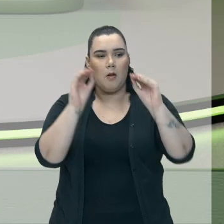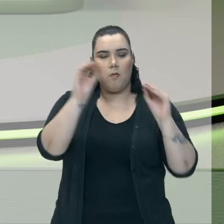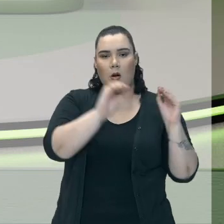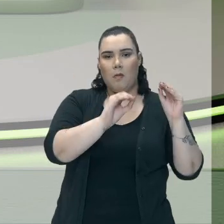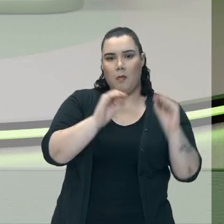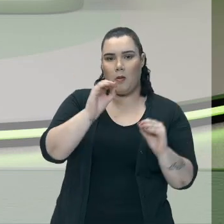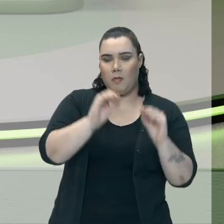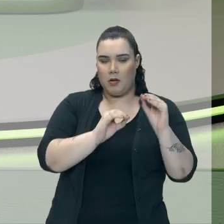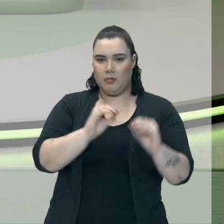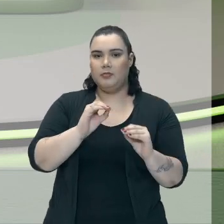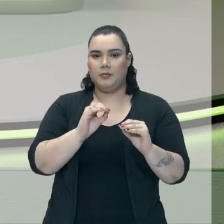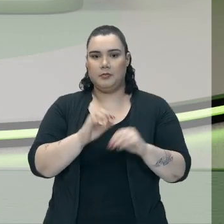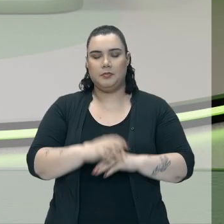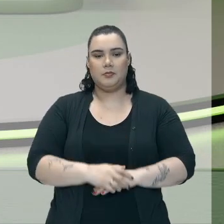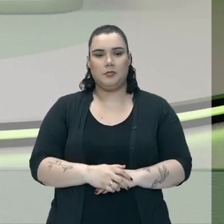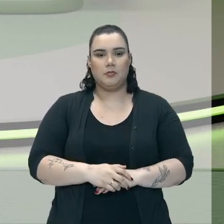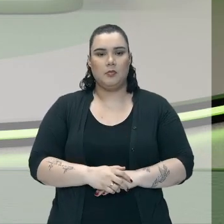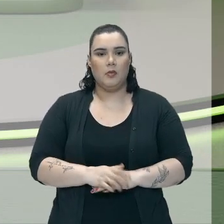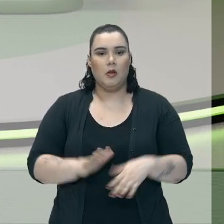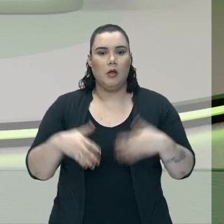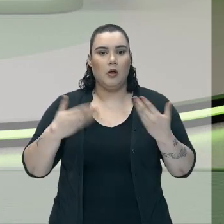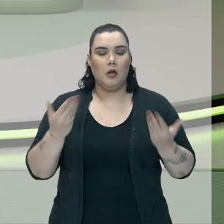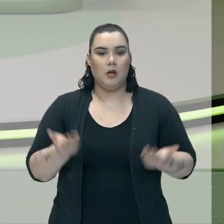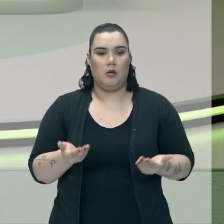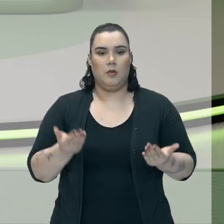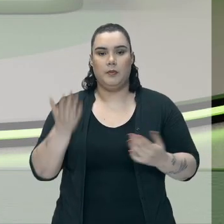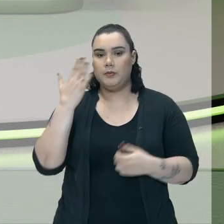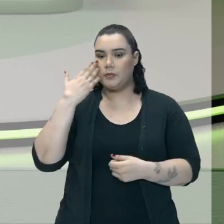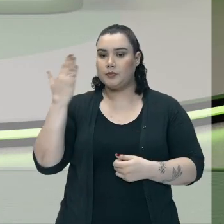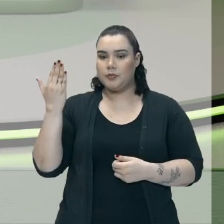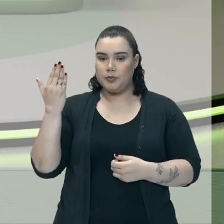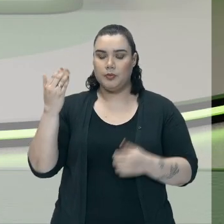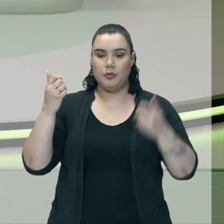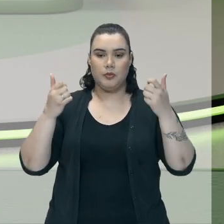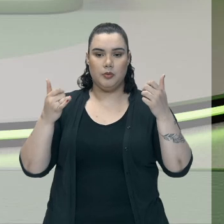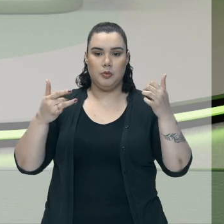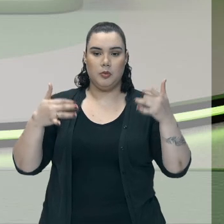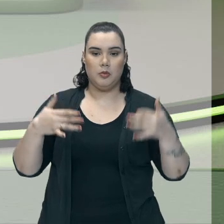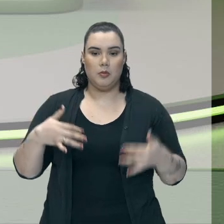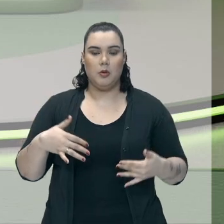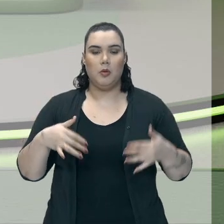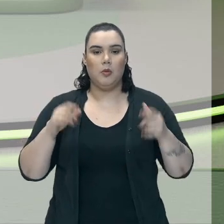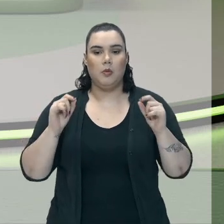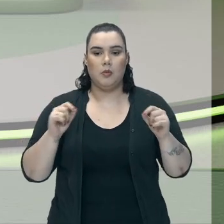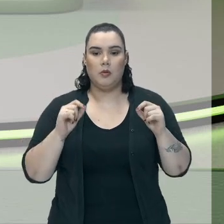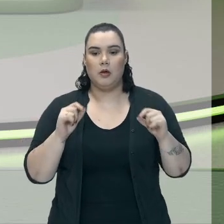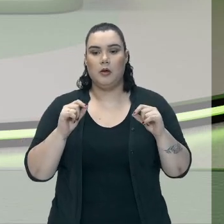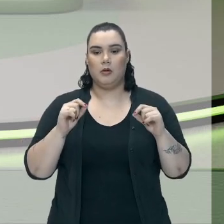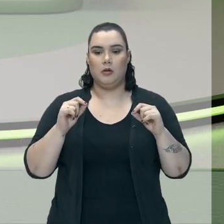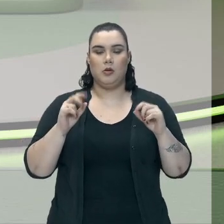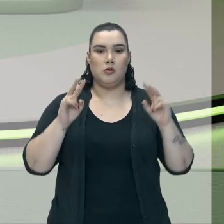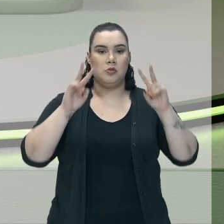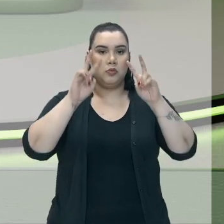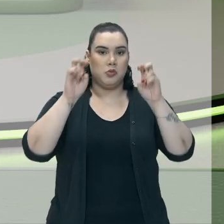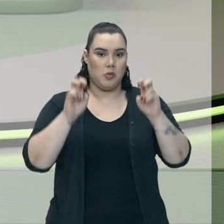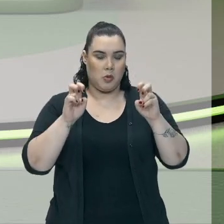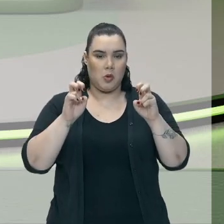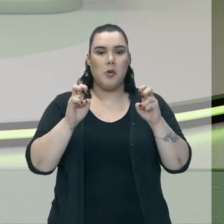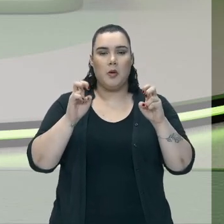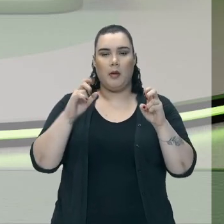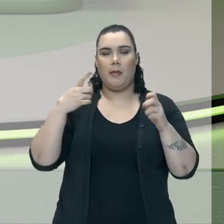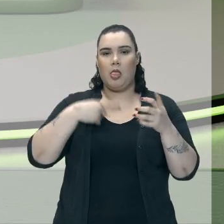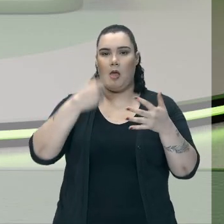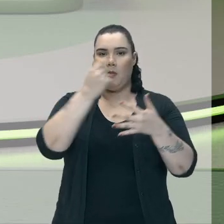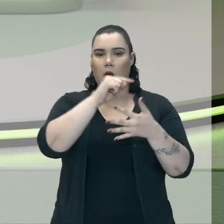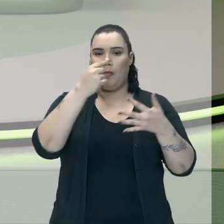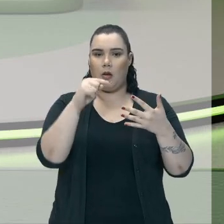bonitas. Vamos lá então para essa questão dos nossos ramos da astronomia, né?